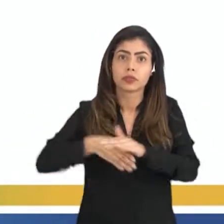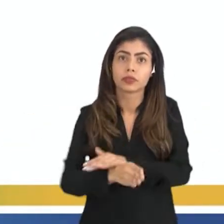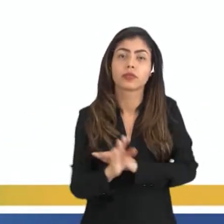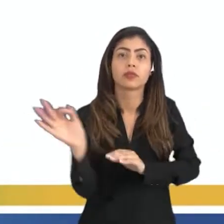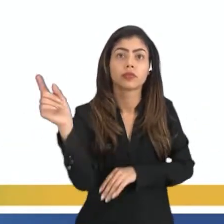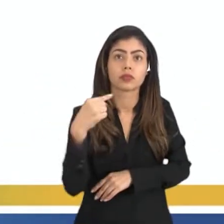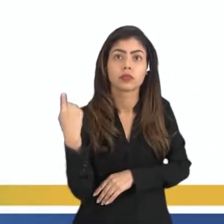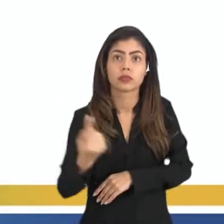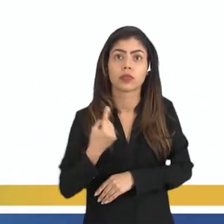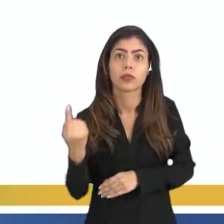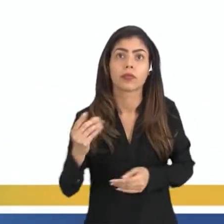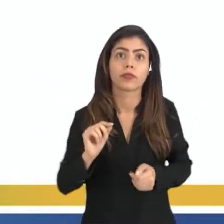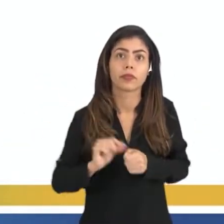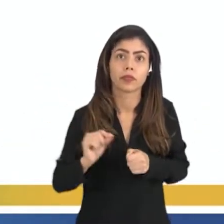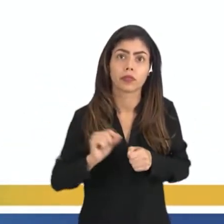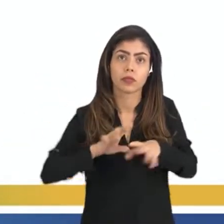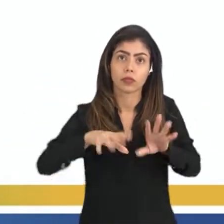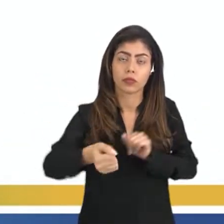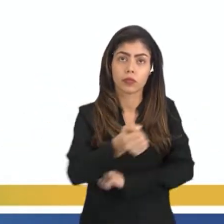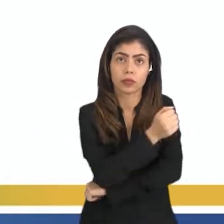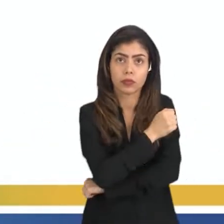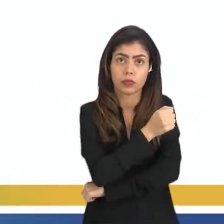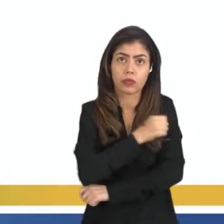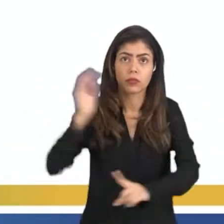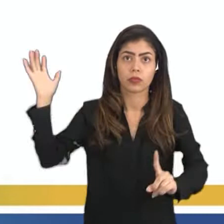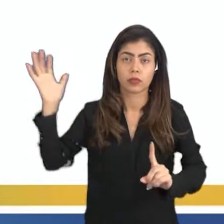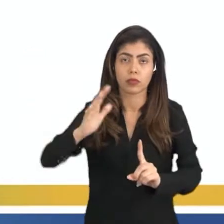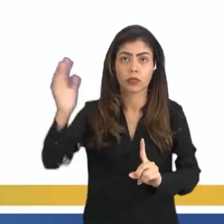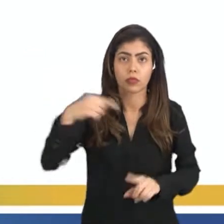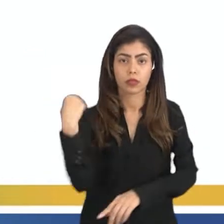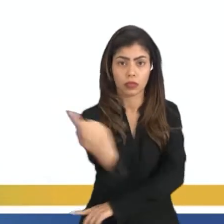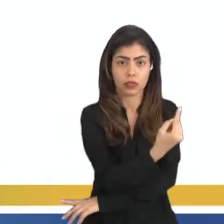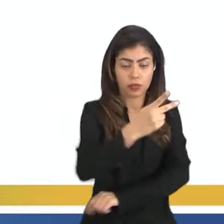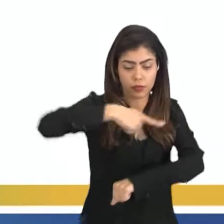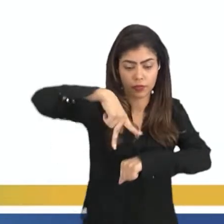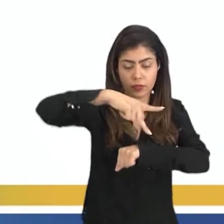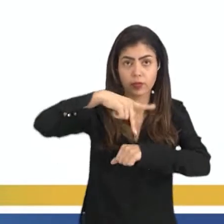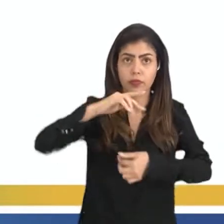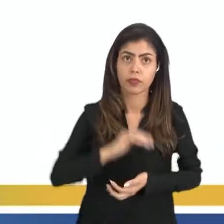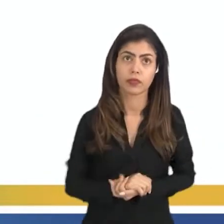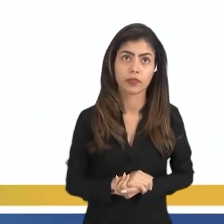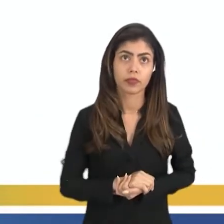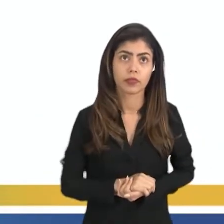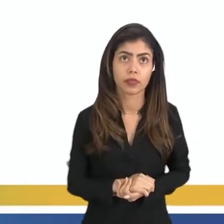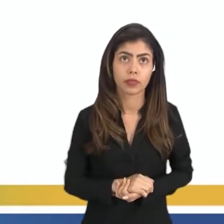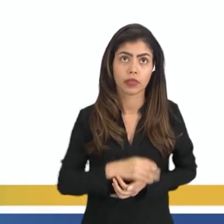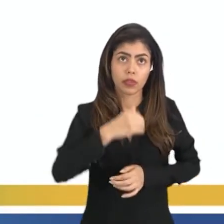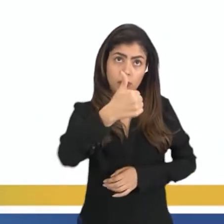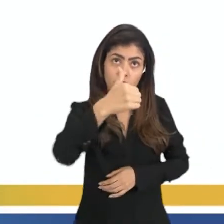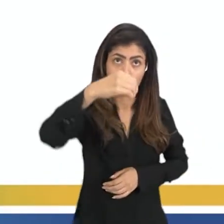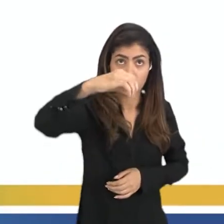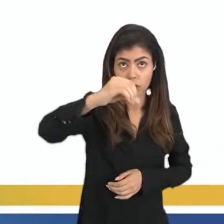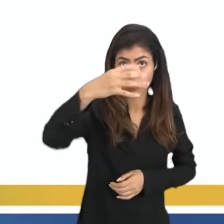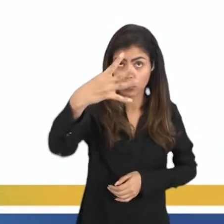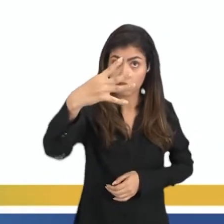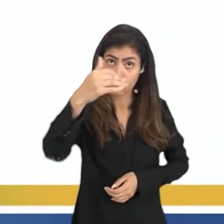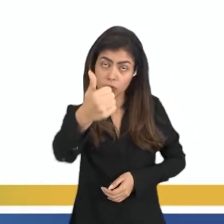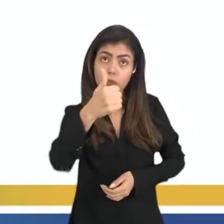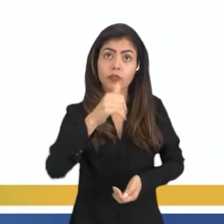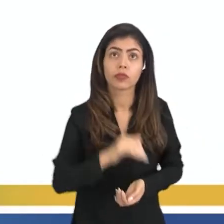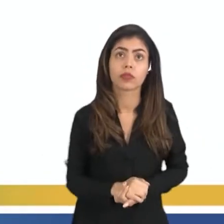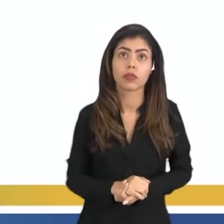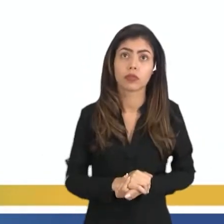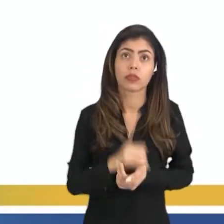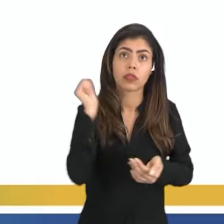formando alunos, e foi o maior incentivador em nosso país. Em 1941, o